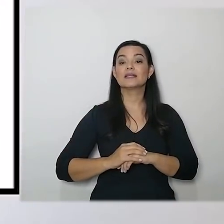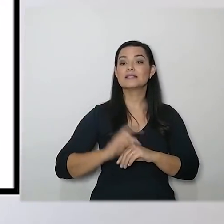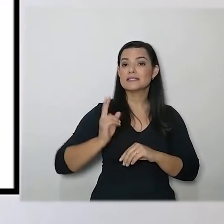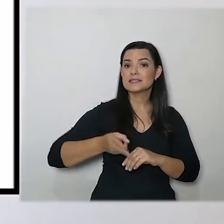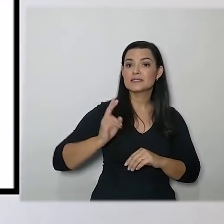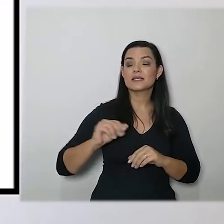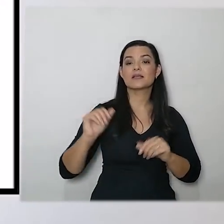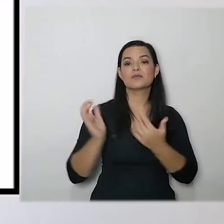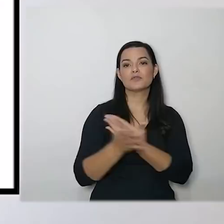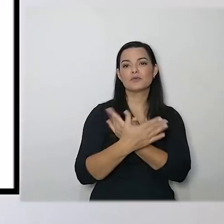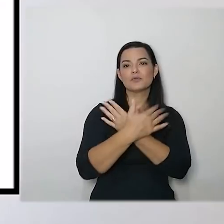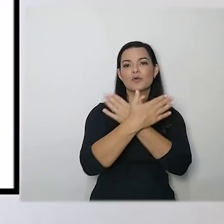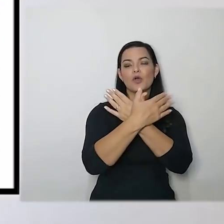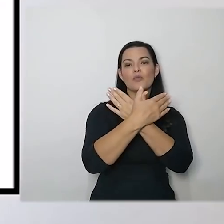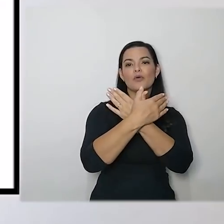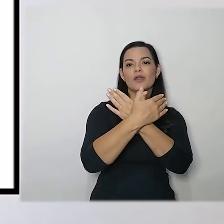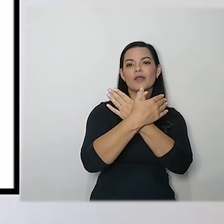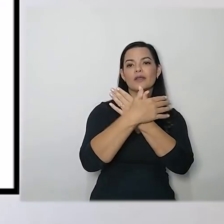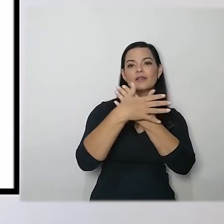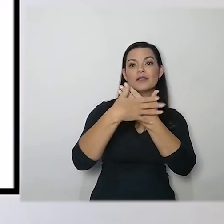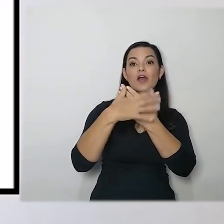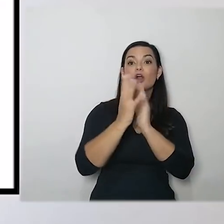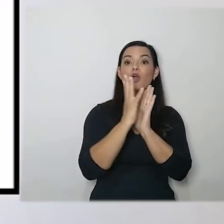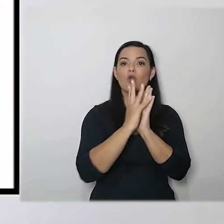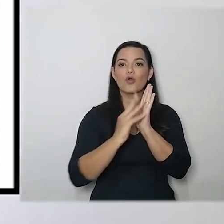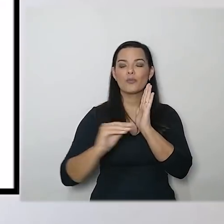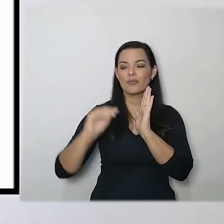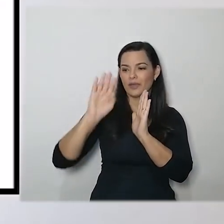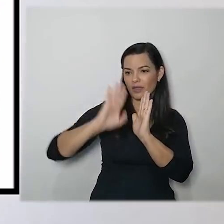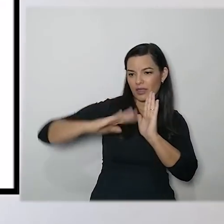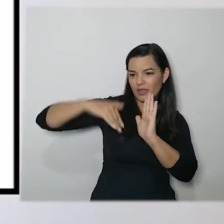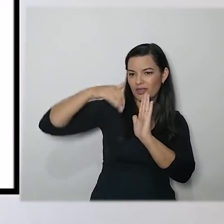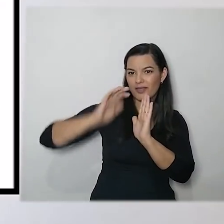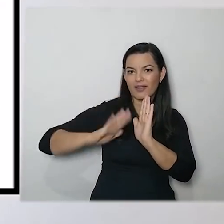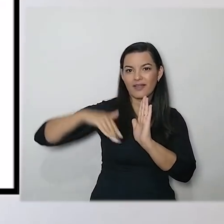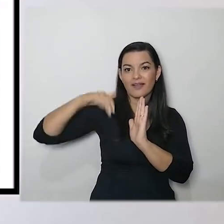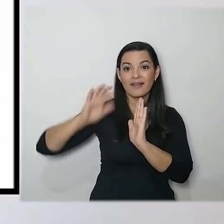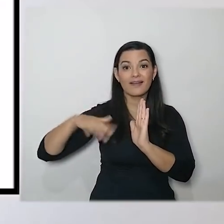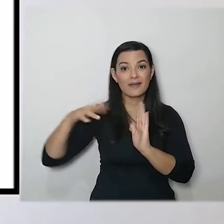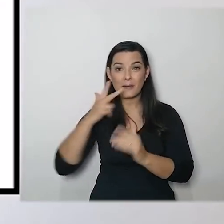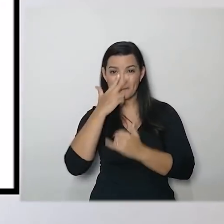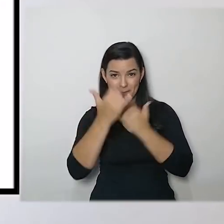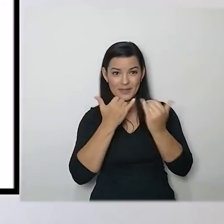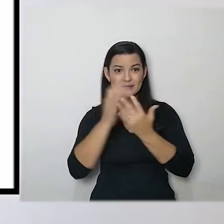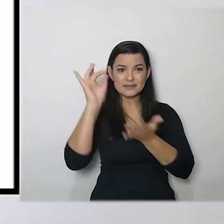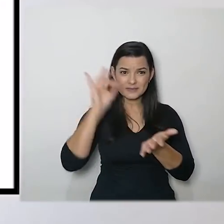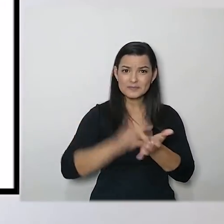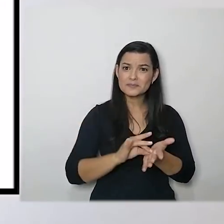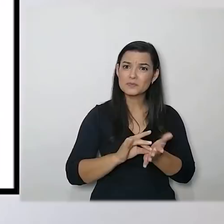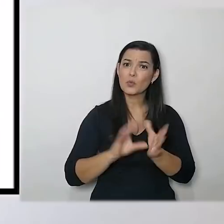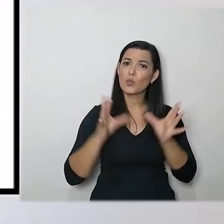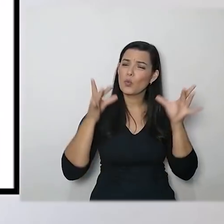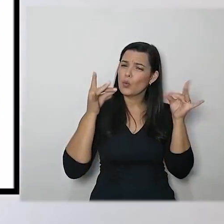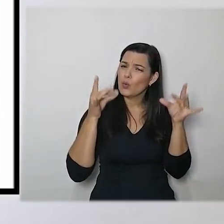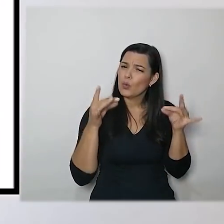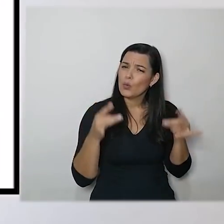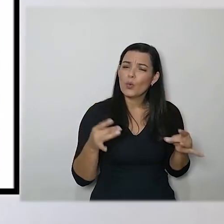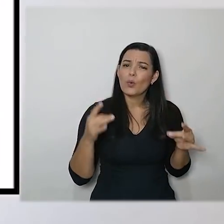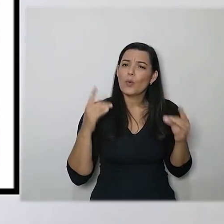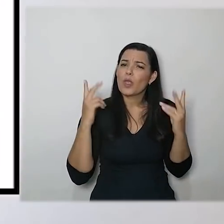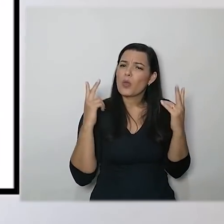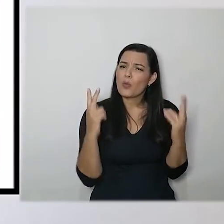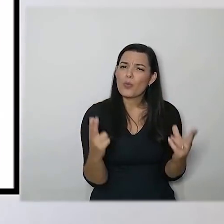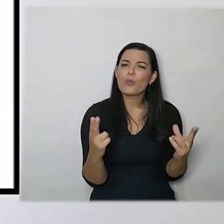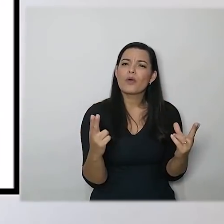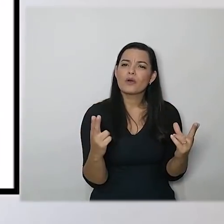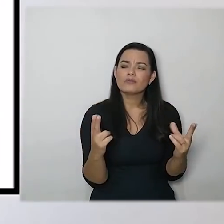de borboletas como se fossem asas de verdade. Olha como se parecem, não é mesmo? Cada detalhezinho e